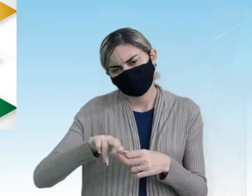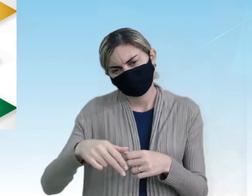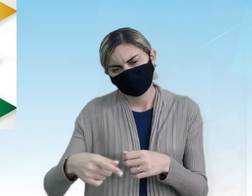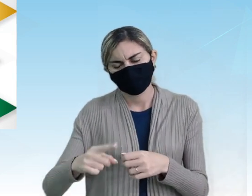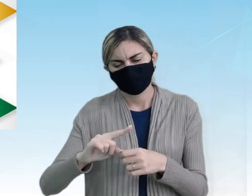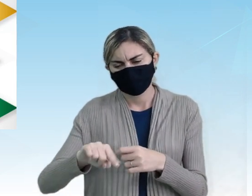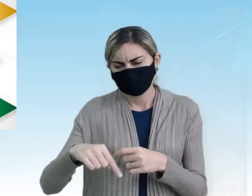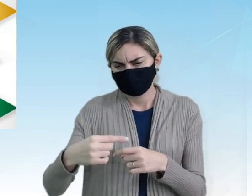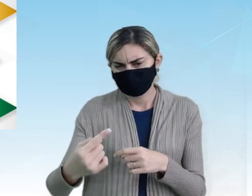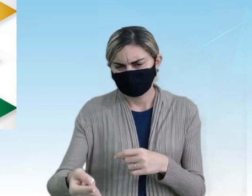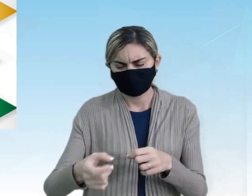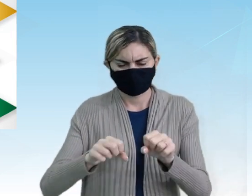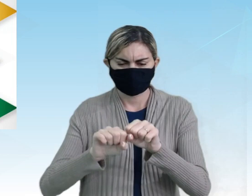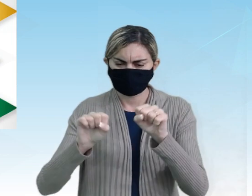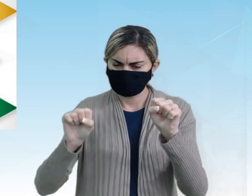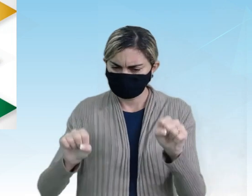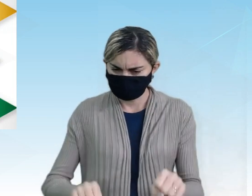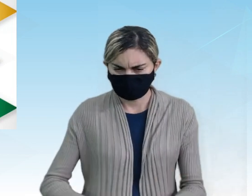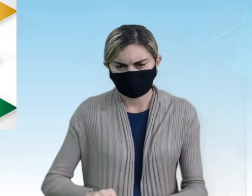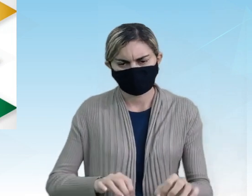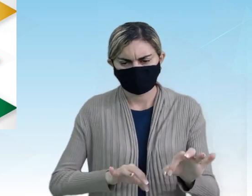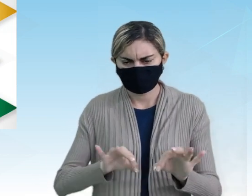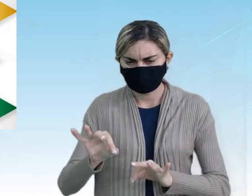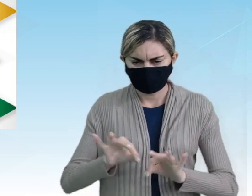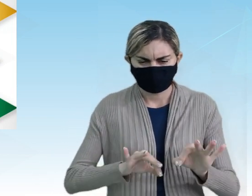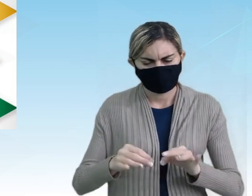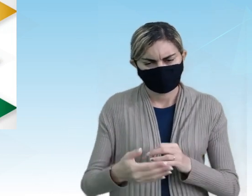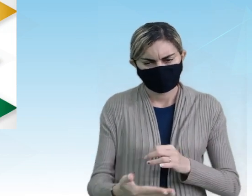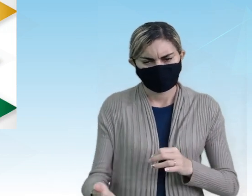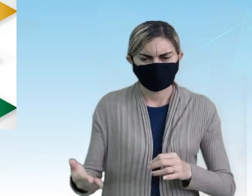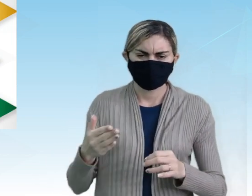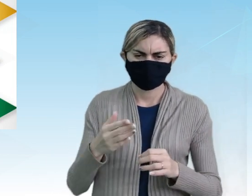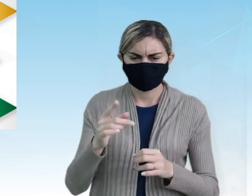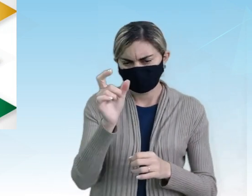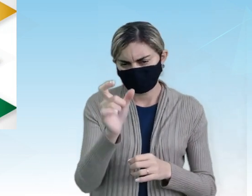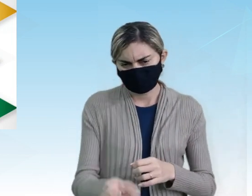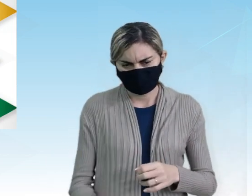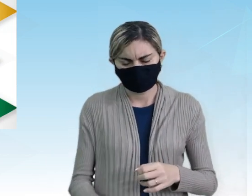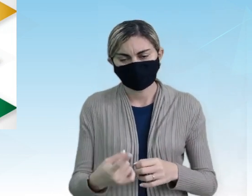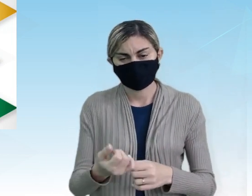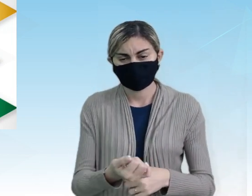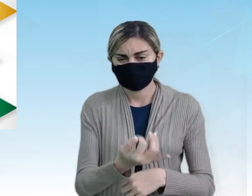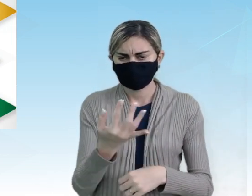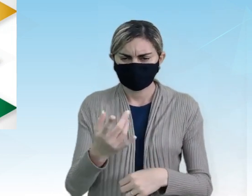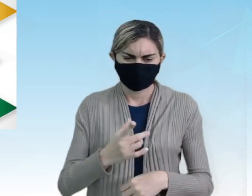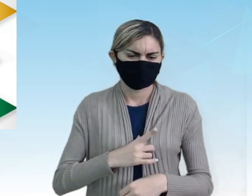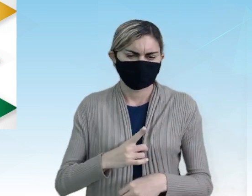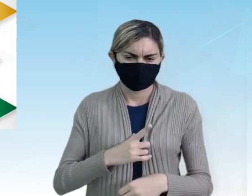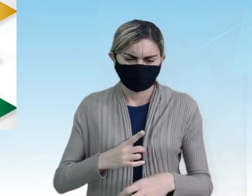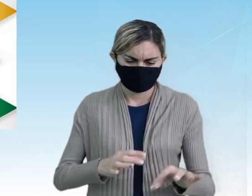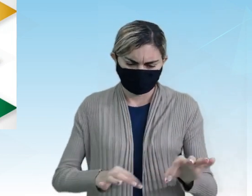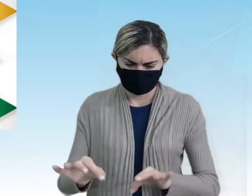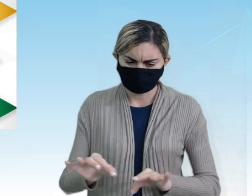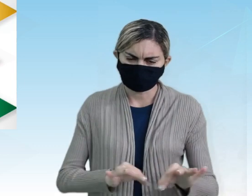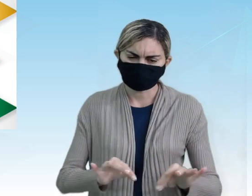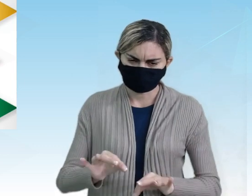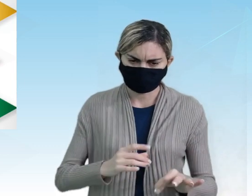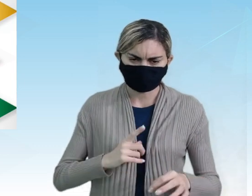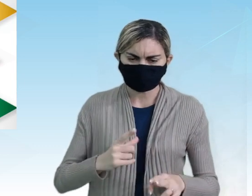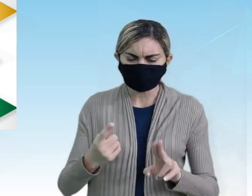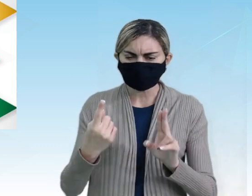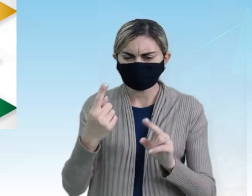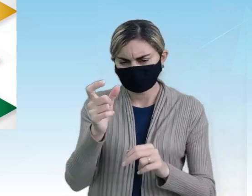depois dos órgãos, os sistemas, para se organizar ali em um indivíduo. Isso quando a gente tem a formação de um indivíduo que